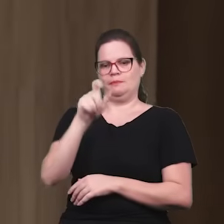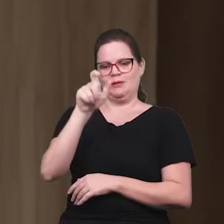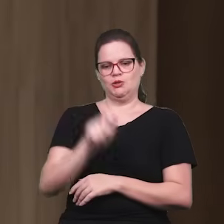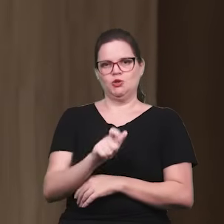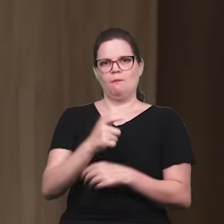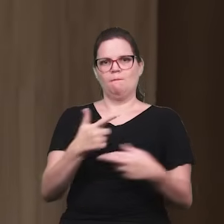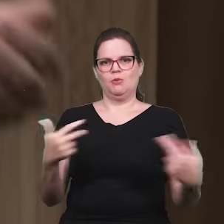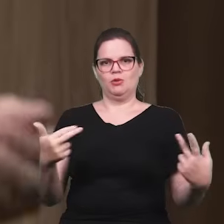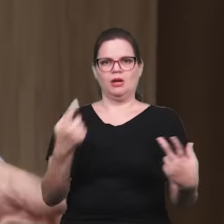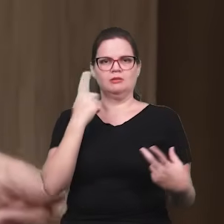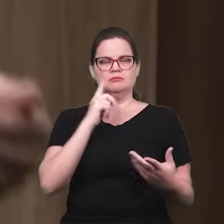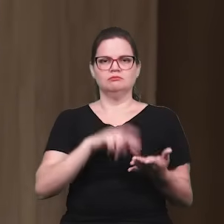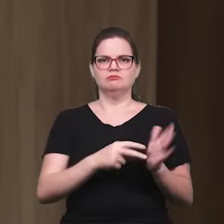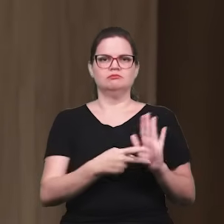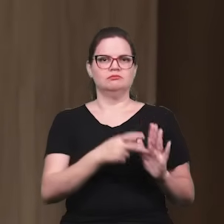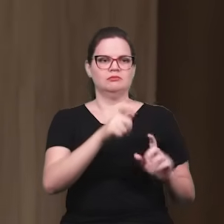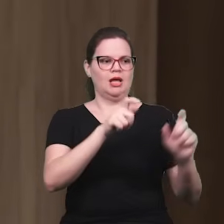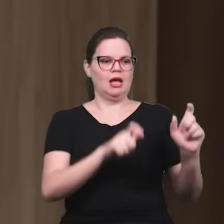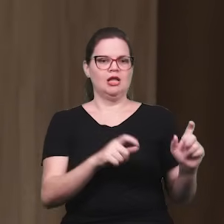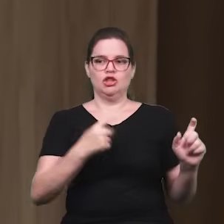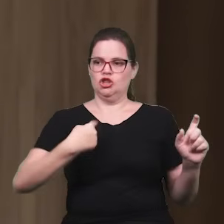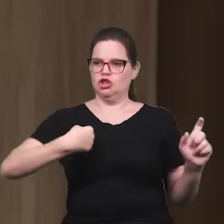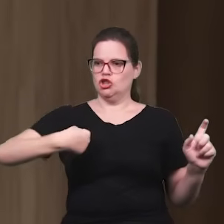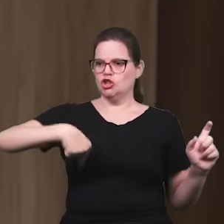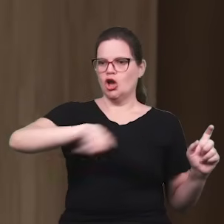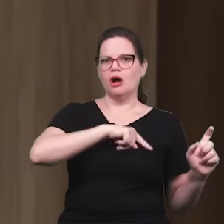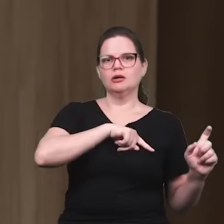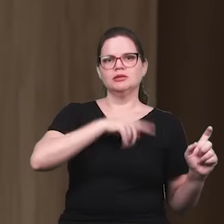já mostra que